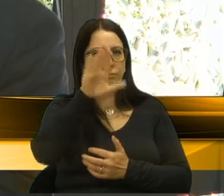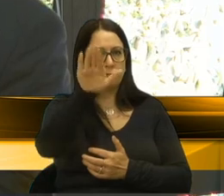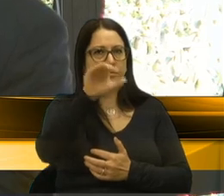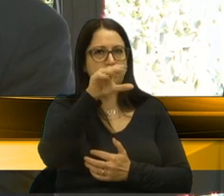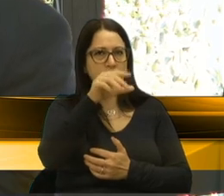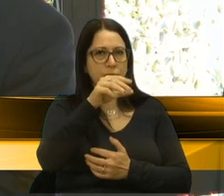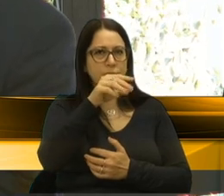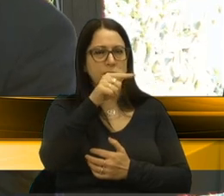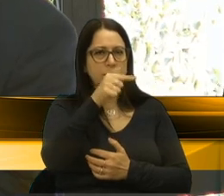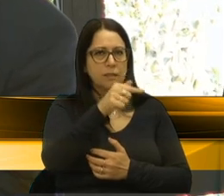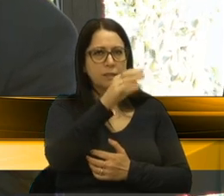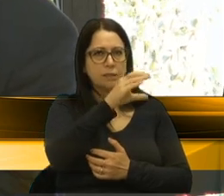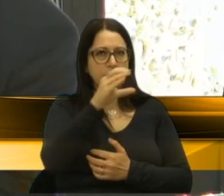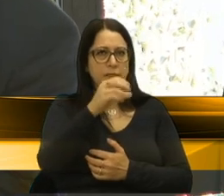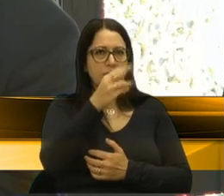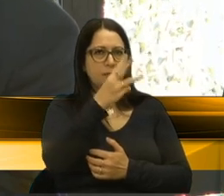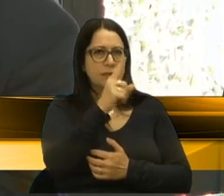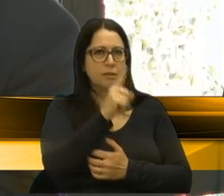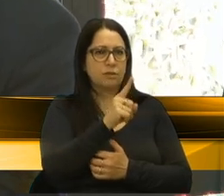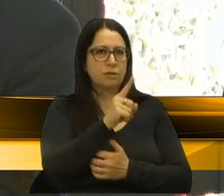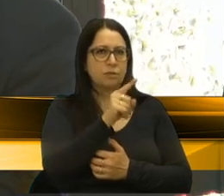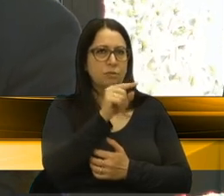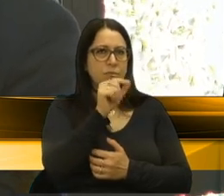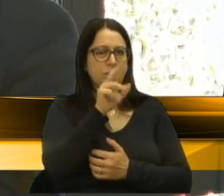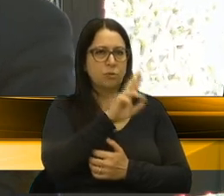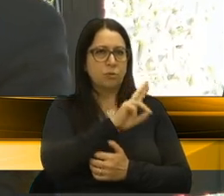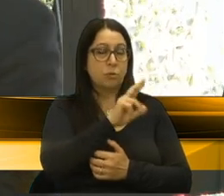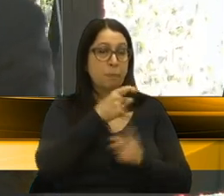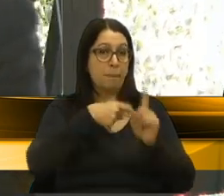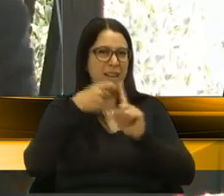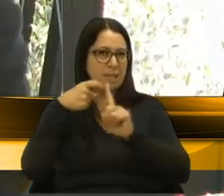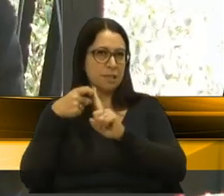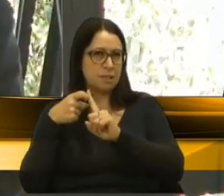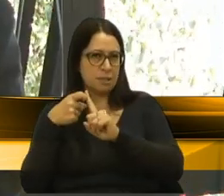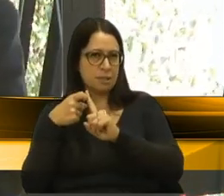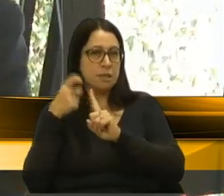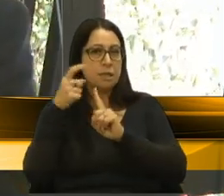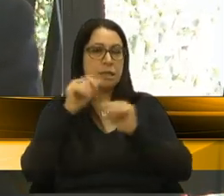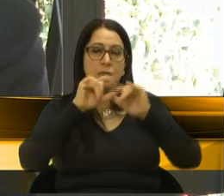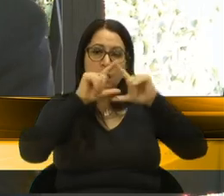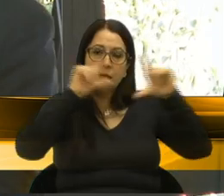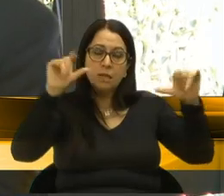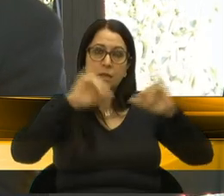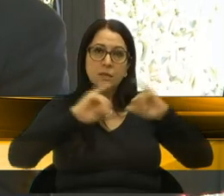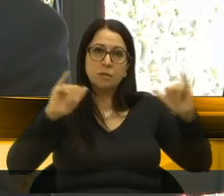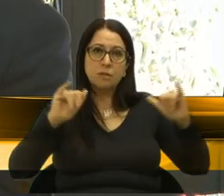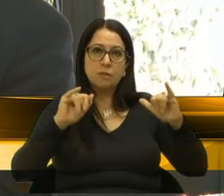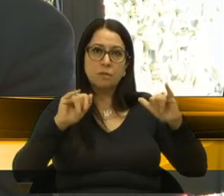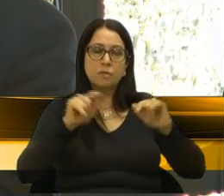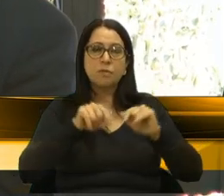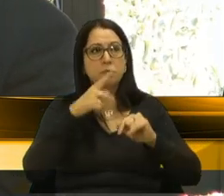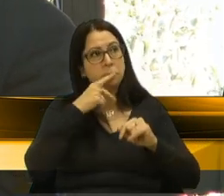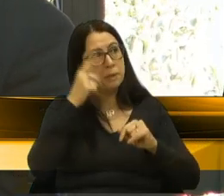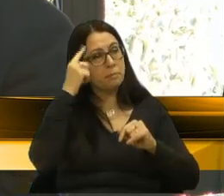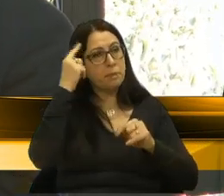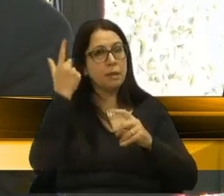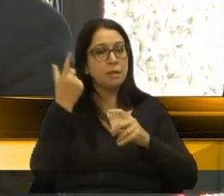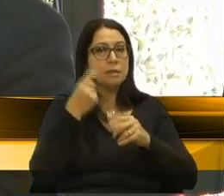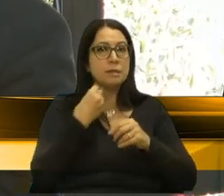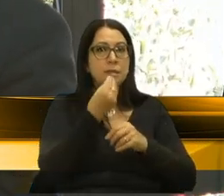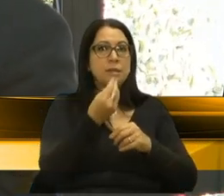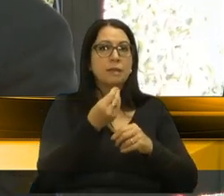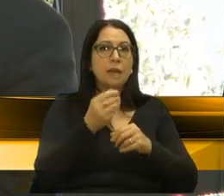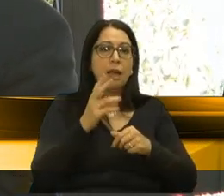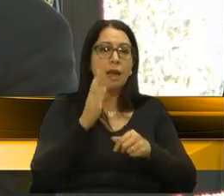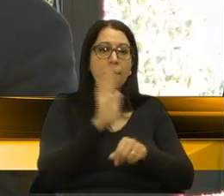que custarão 31 por mês. E nessa manchete tinha o seguinte: soou como forma de contemplar